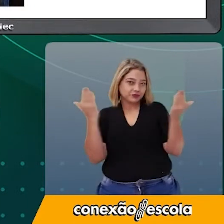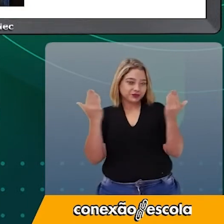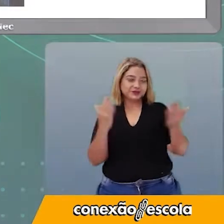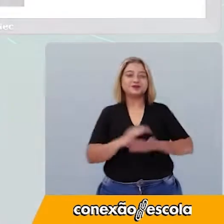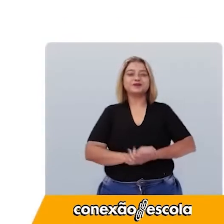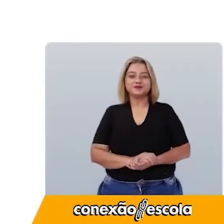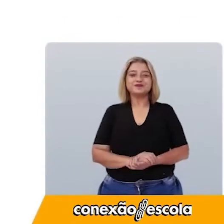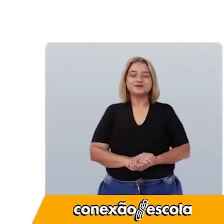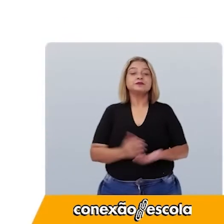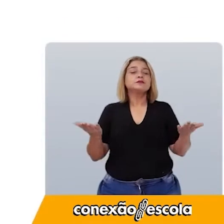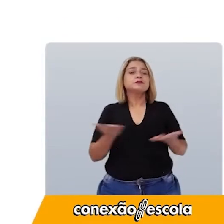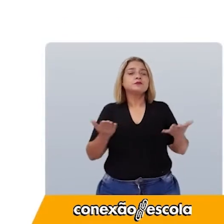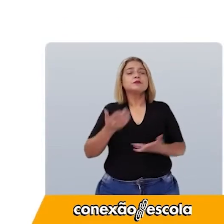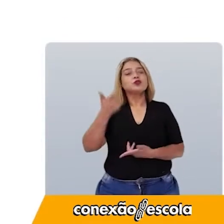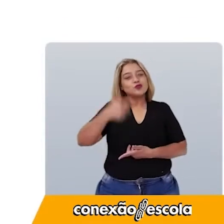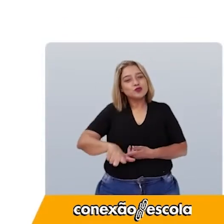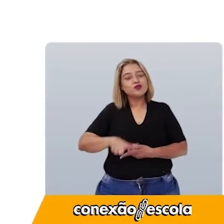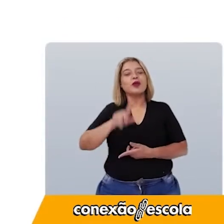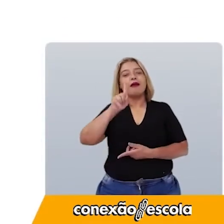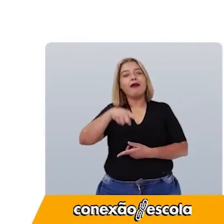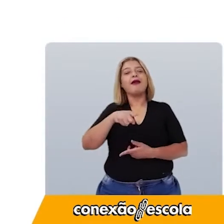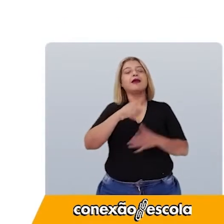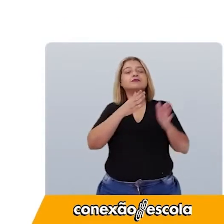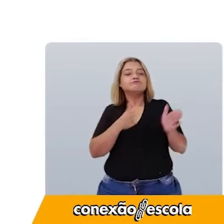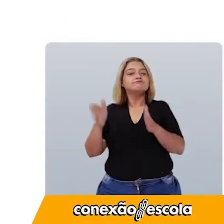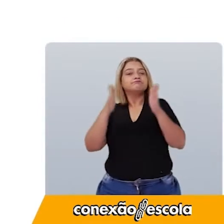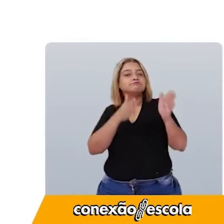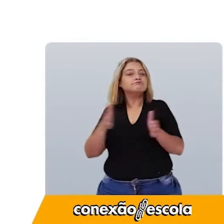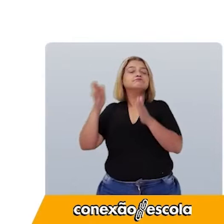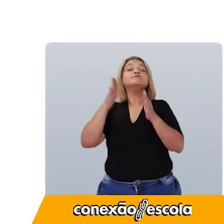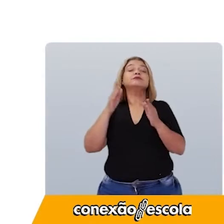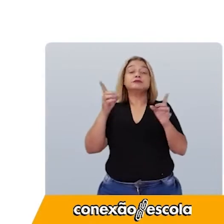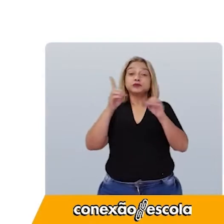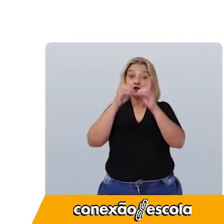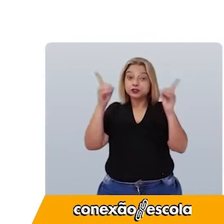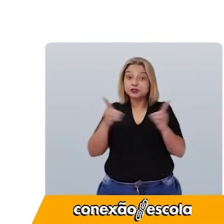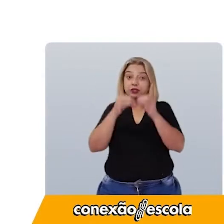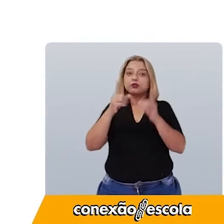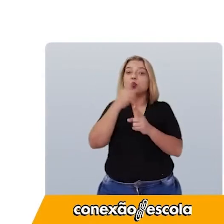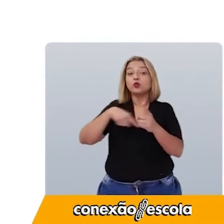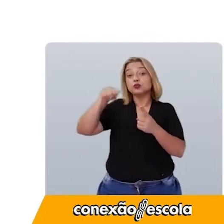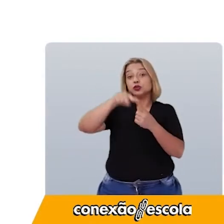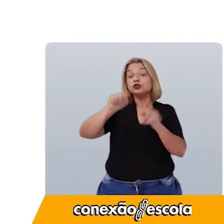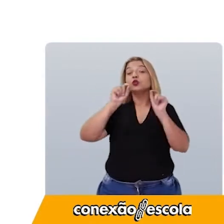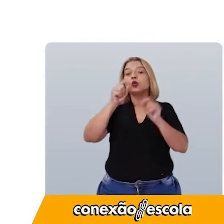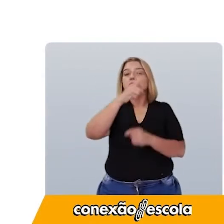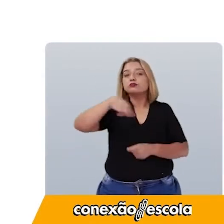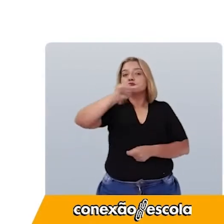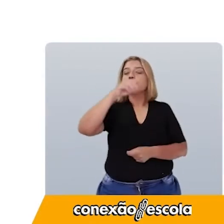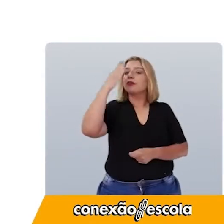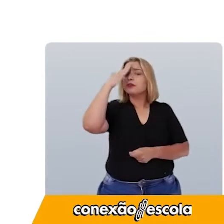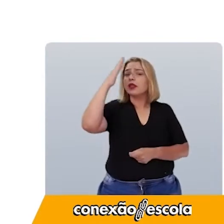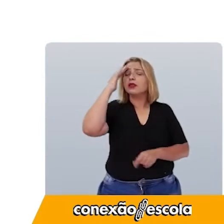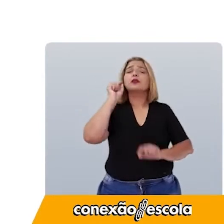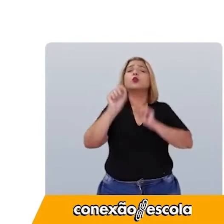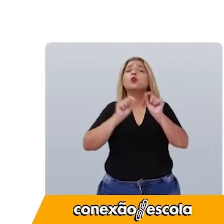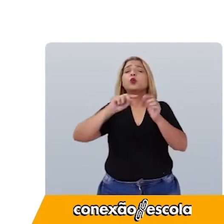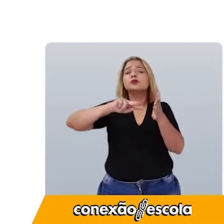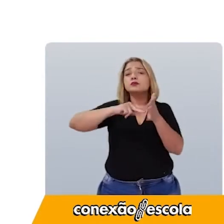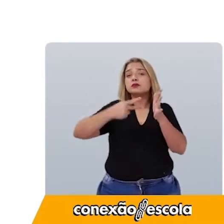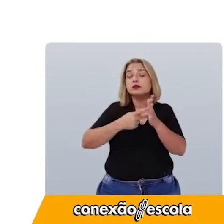Iniciaremos mais uma sequência didática que tem como objetivo compreender o que são grandezas